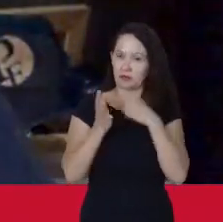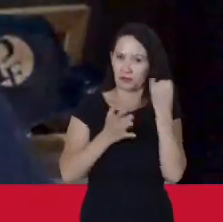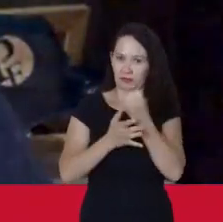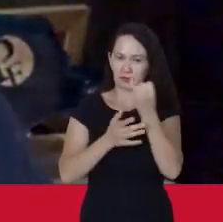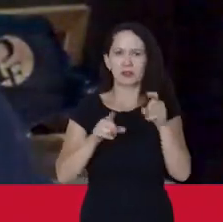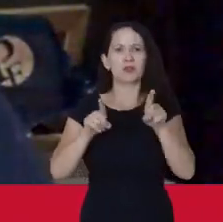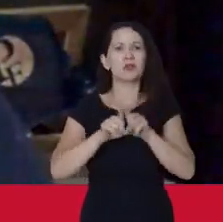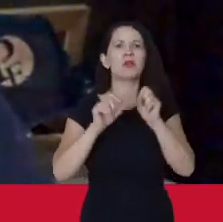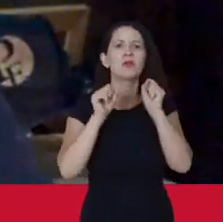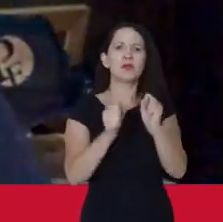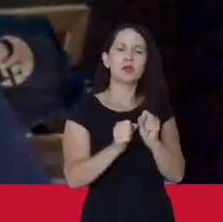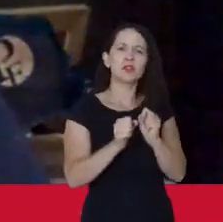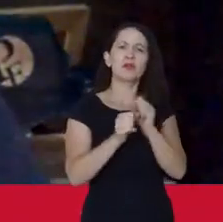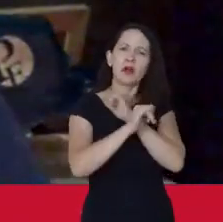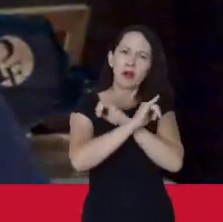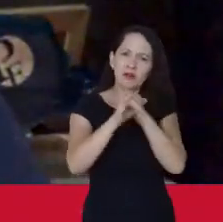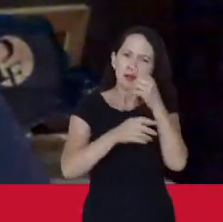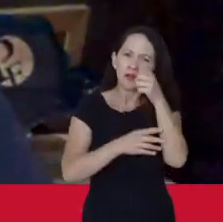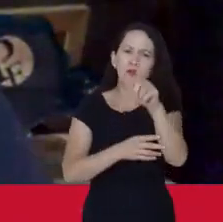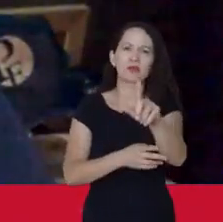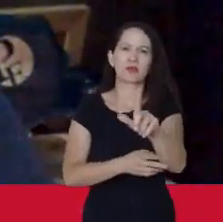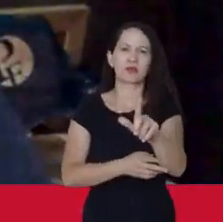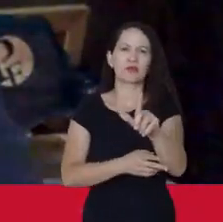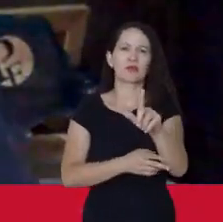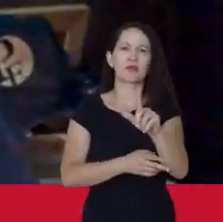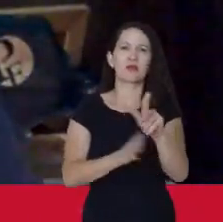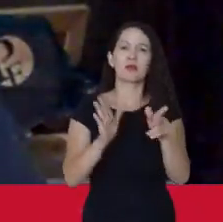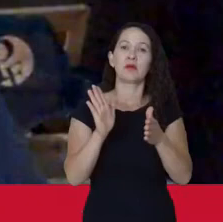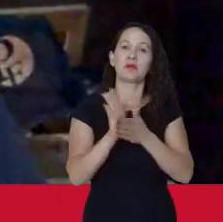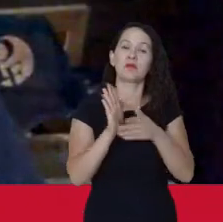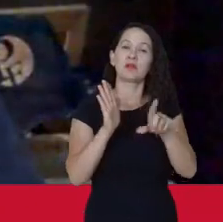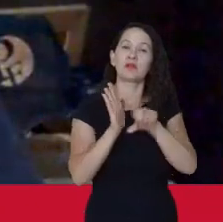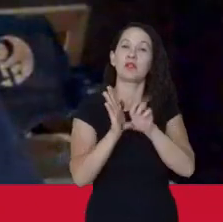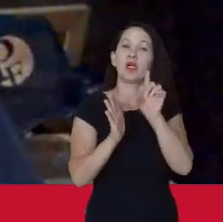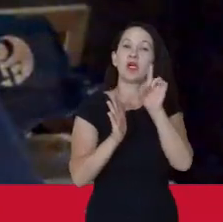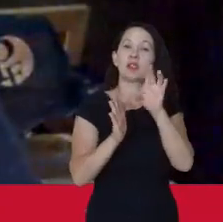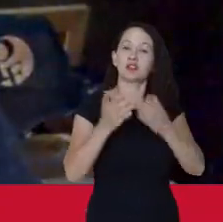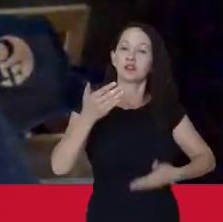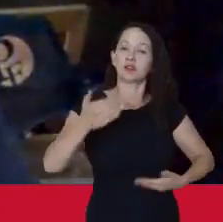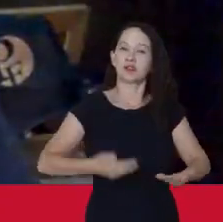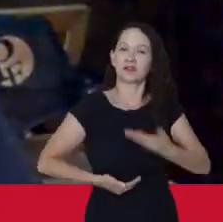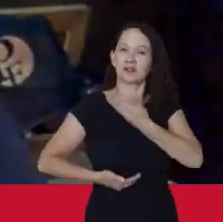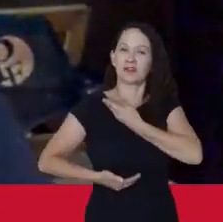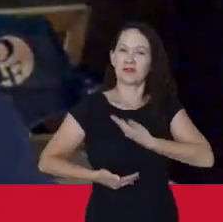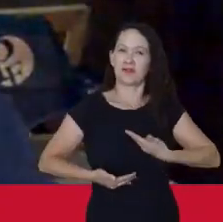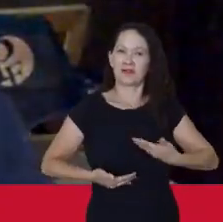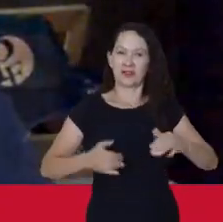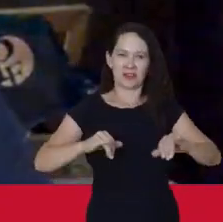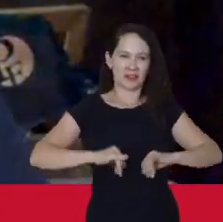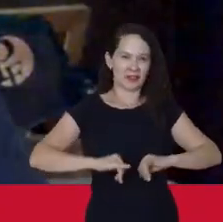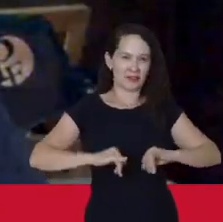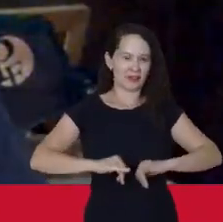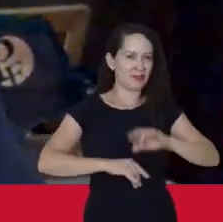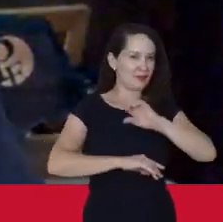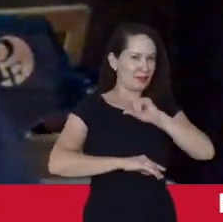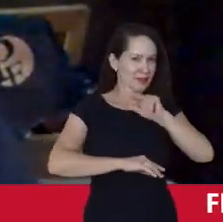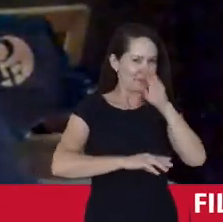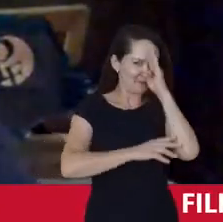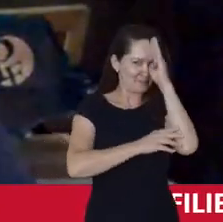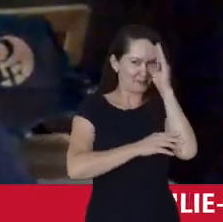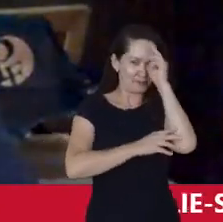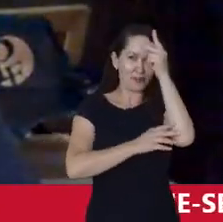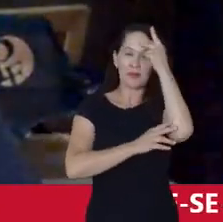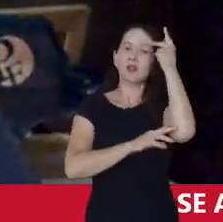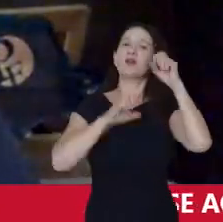cabe sim reforçar mais uma vez que a PEC ela não atinge só servidores públicos, ela atinge principalmente